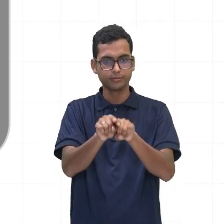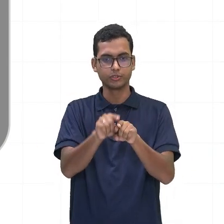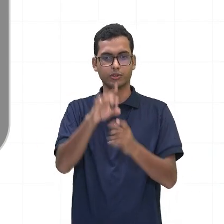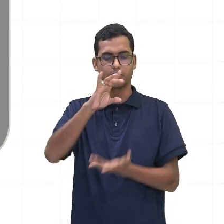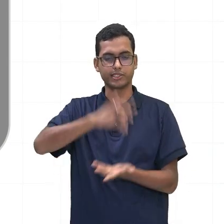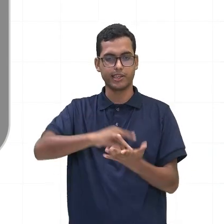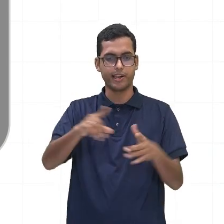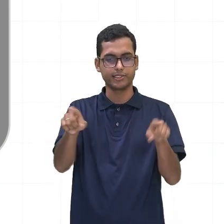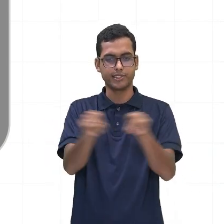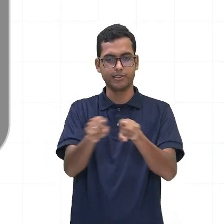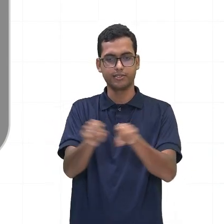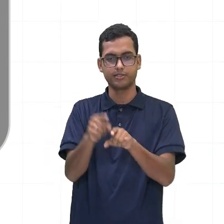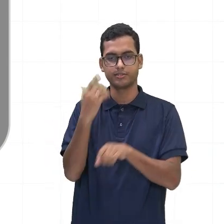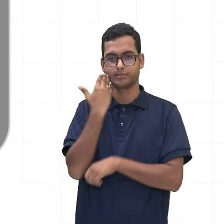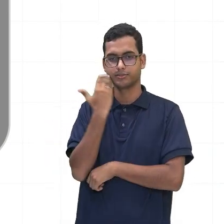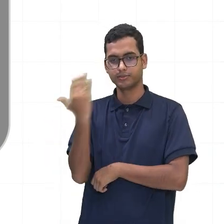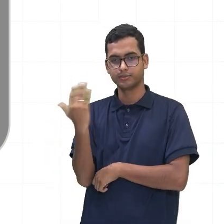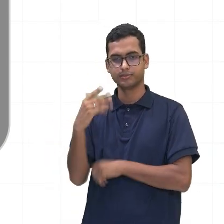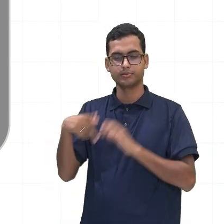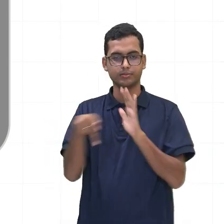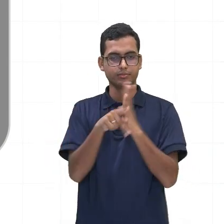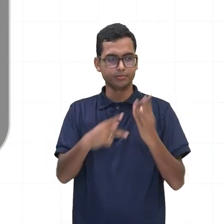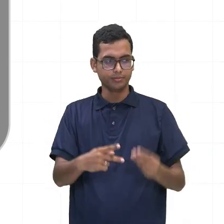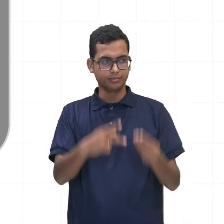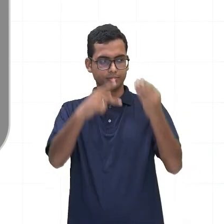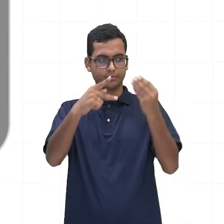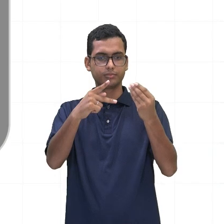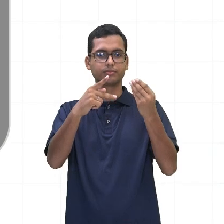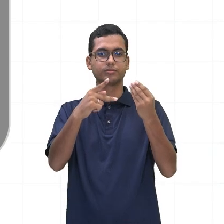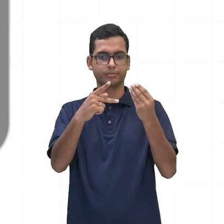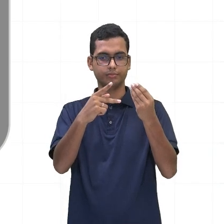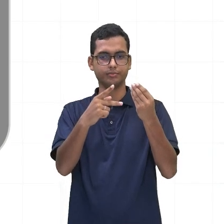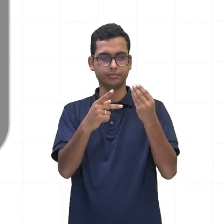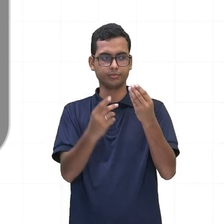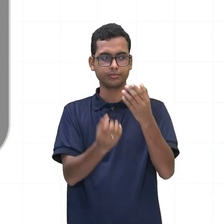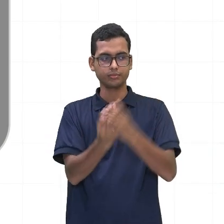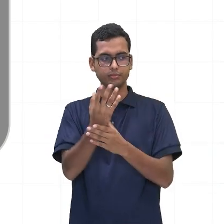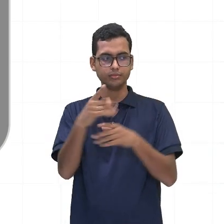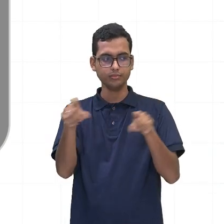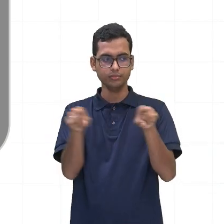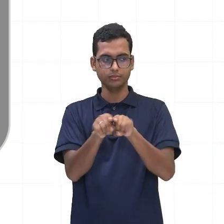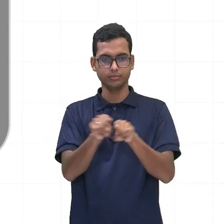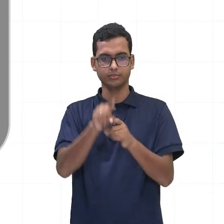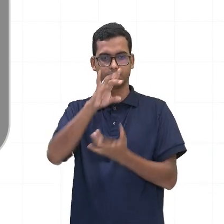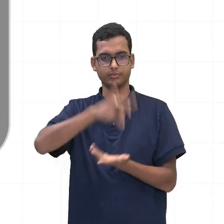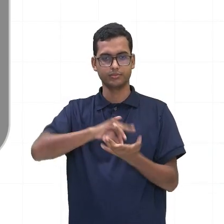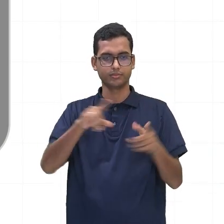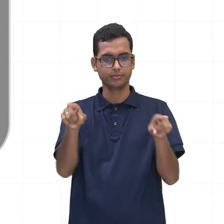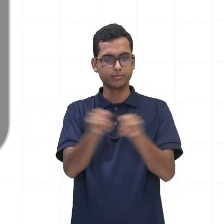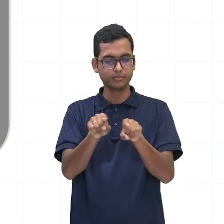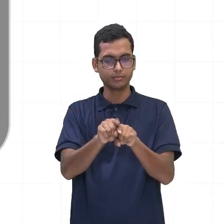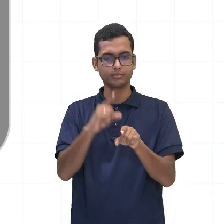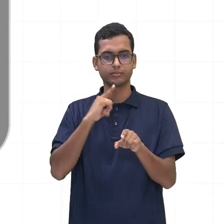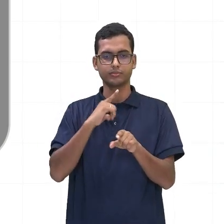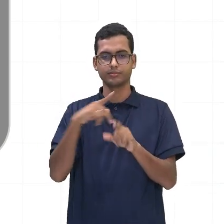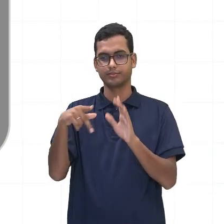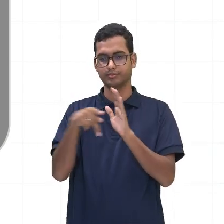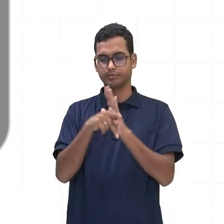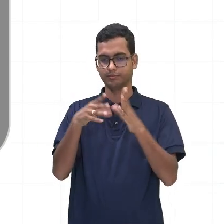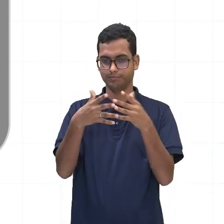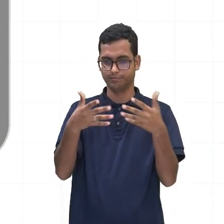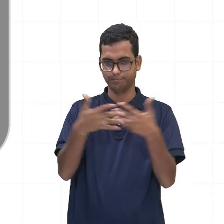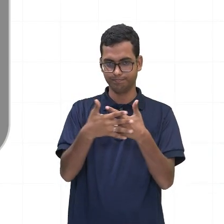armazenar e exportar proteínas sintetizadas no retículo endoplasmático rugoso. Temos também